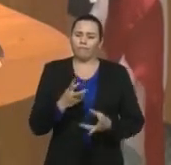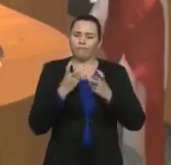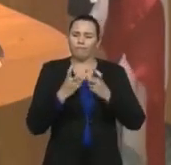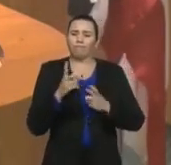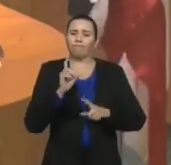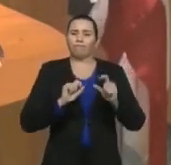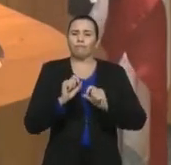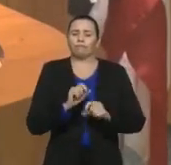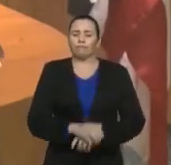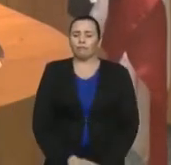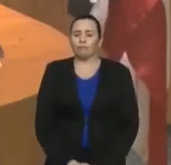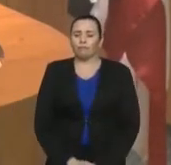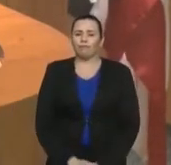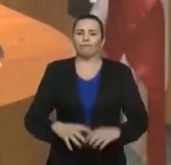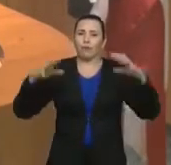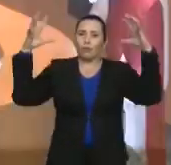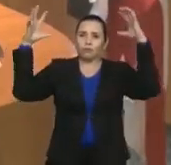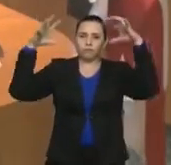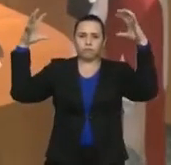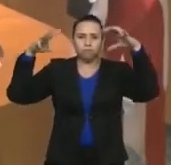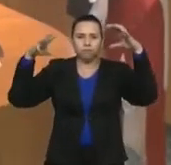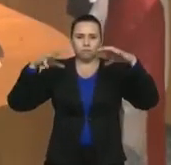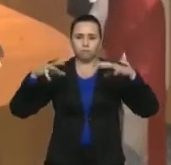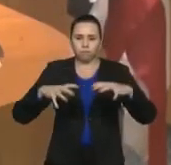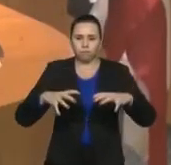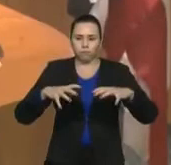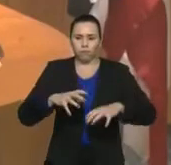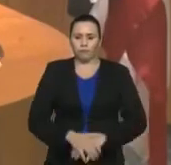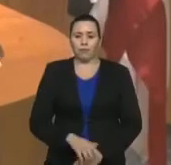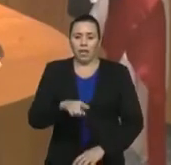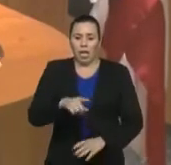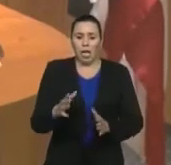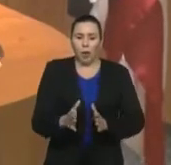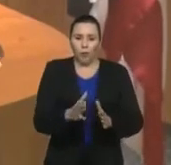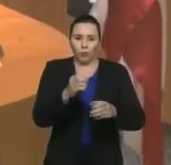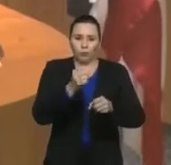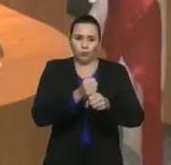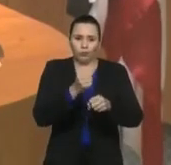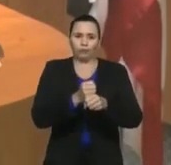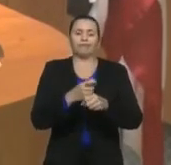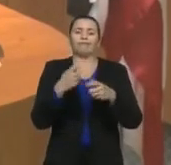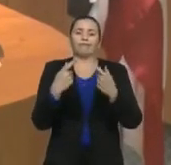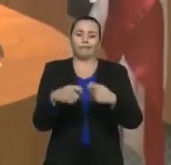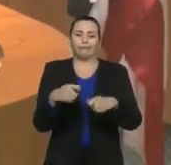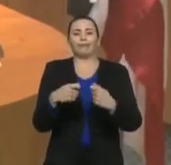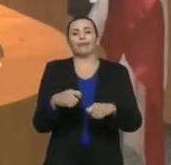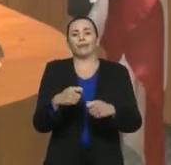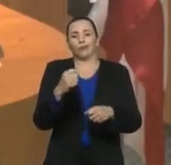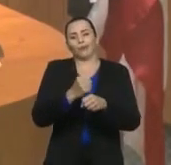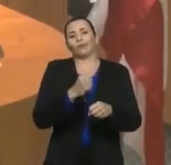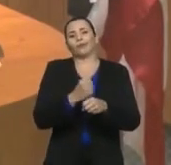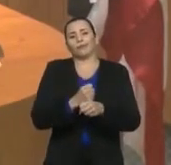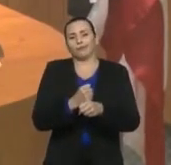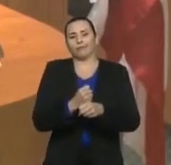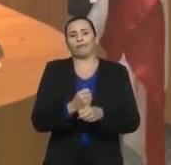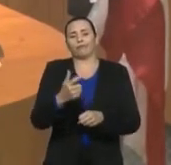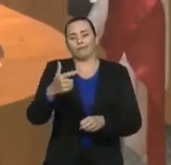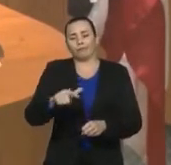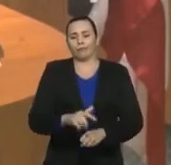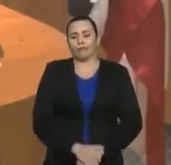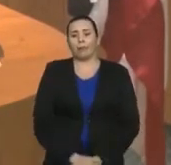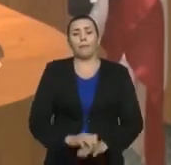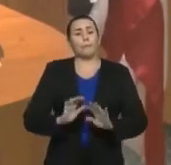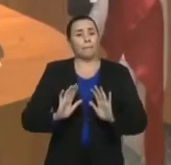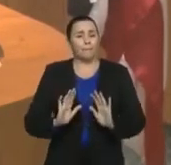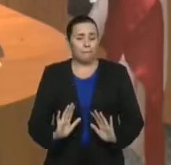forte inverno que passou, precisam de alguma recuperação. Haja vista, contudo, porém,